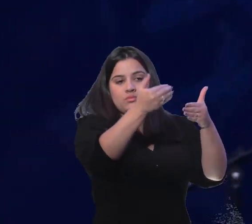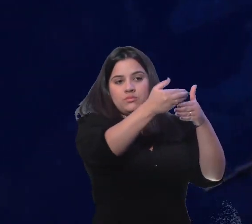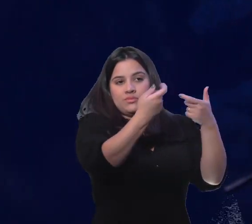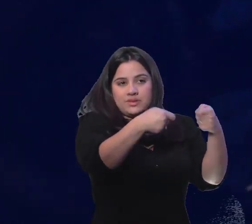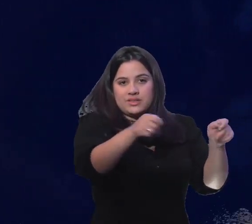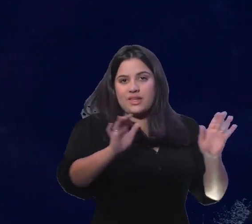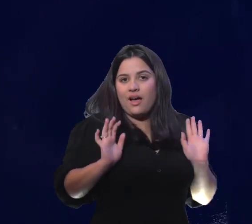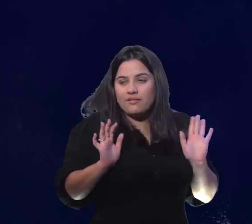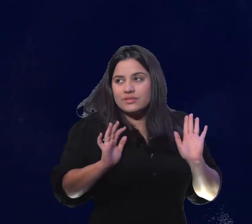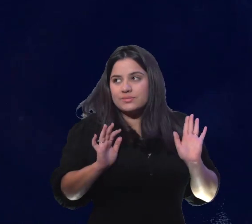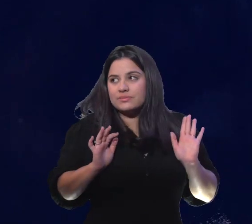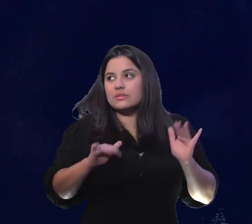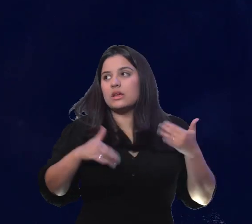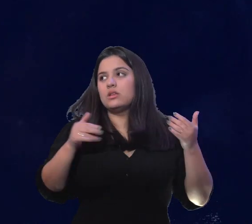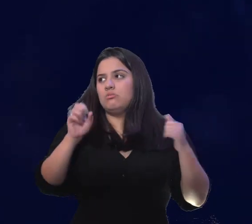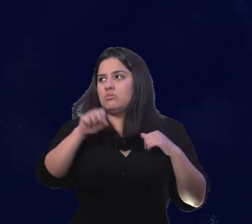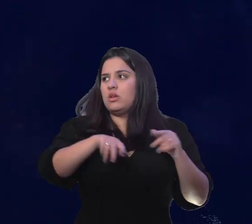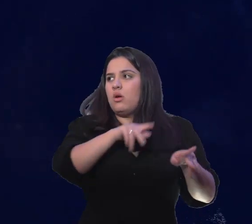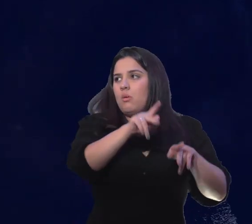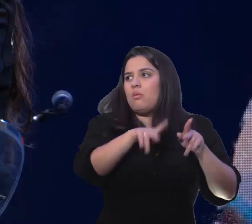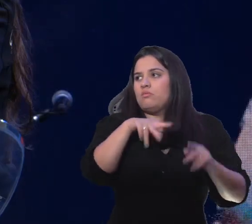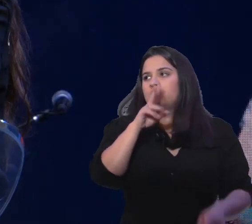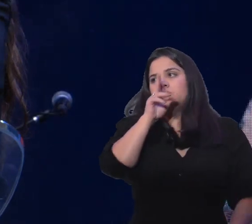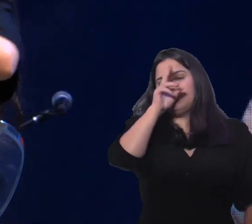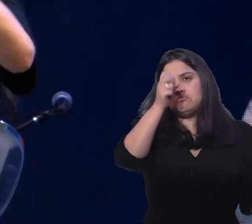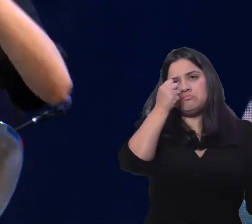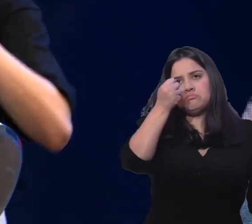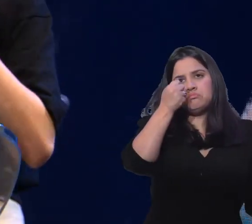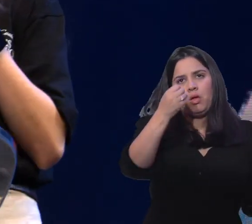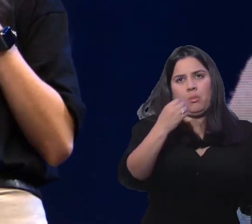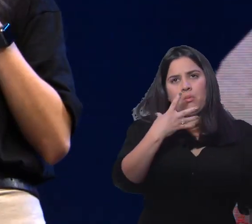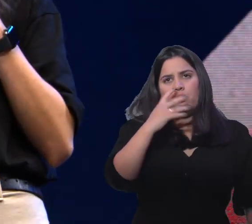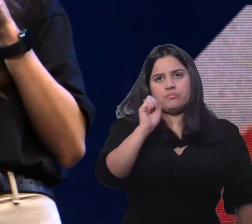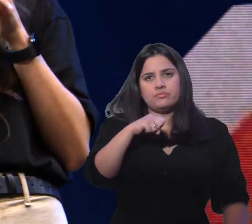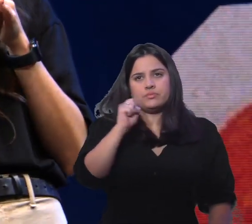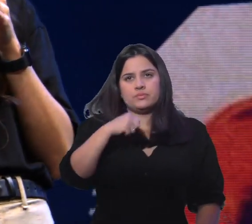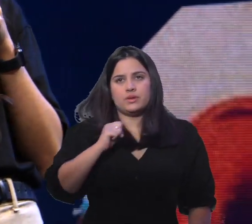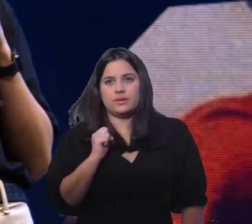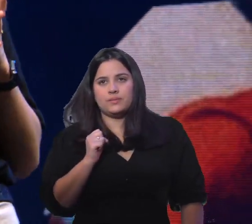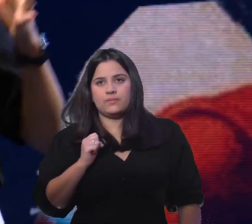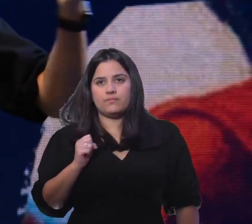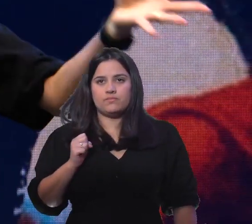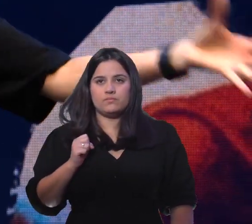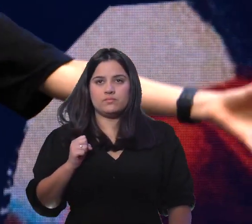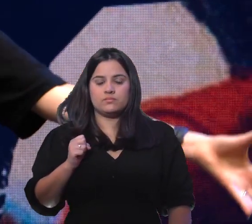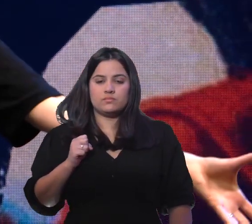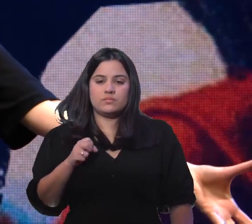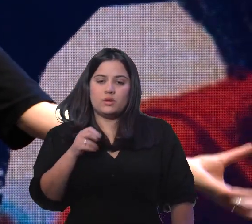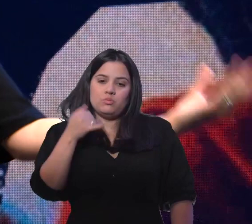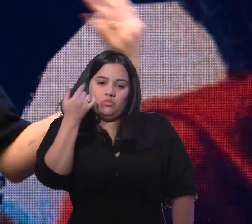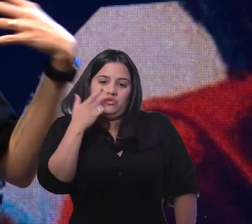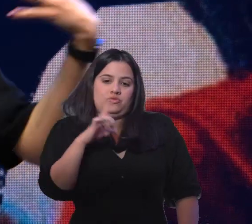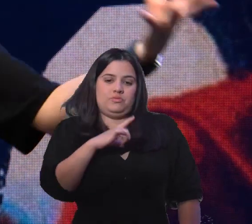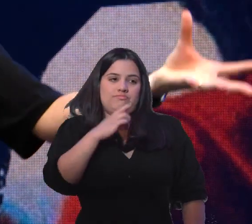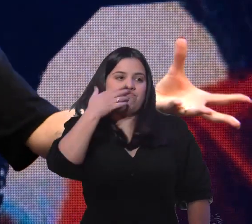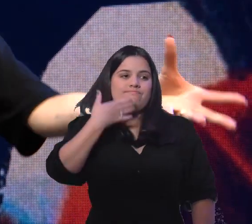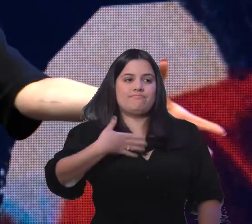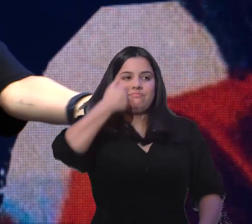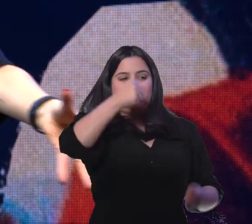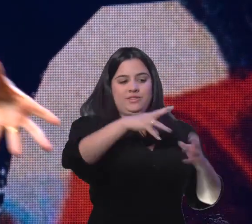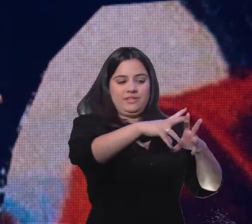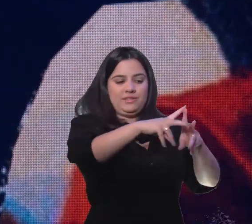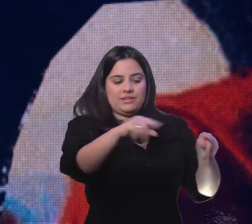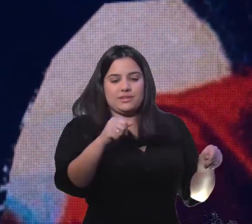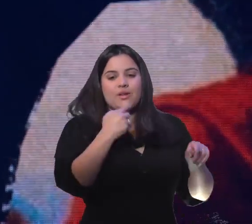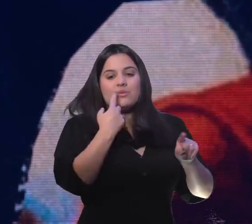lá, eles eram fortes e bem preparados. Se eles estavam ali naquela terra, é porque eles fizeram para conquistar, né? Tipo, eles tinham a melhor terra, provavelmente eles